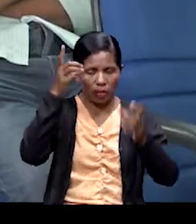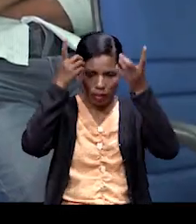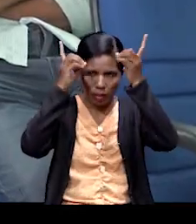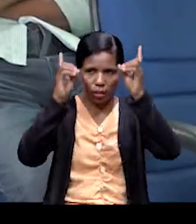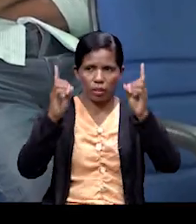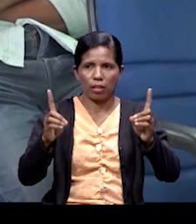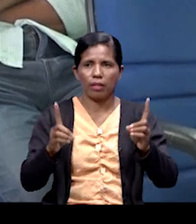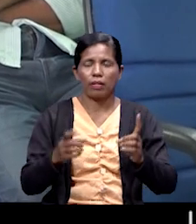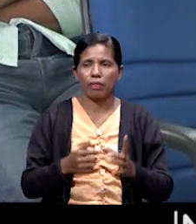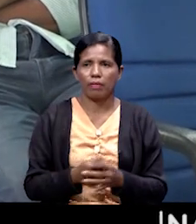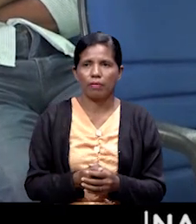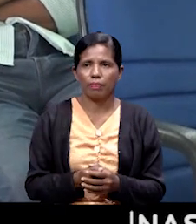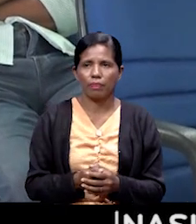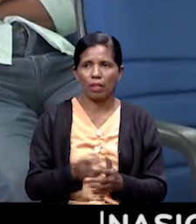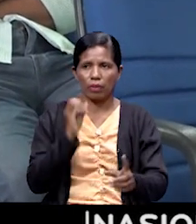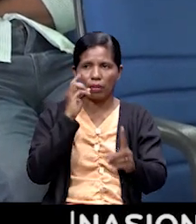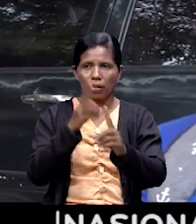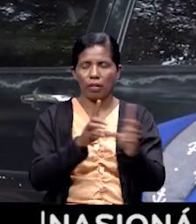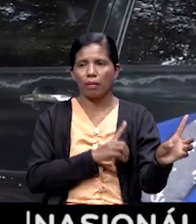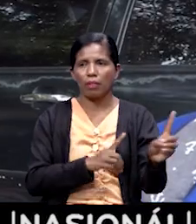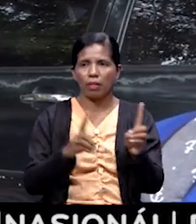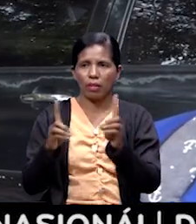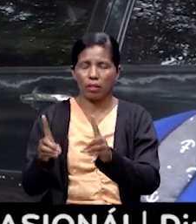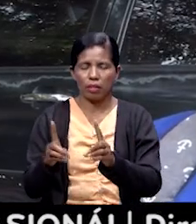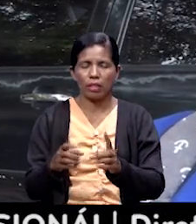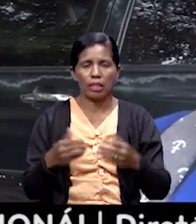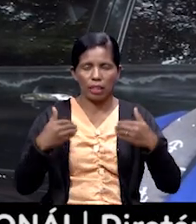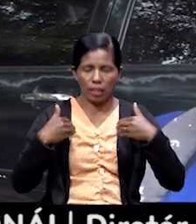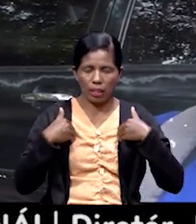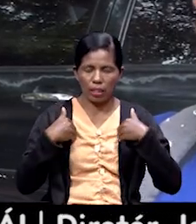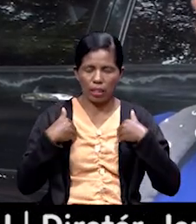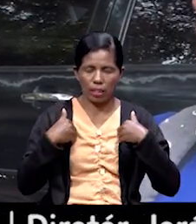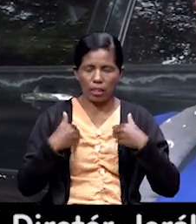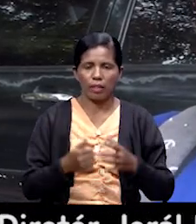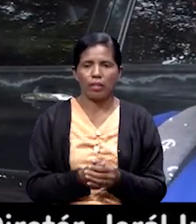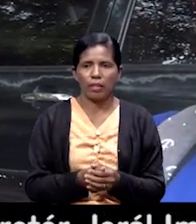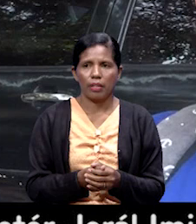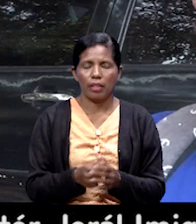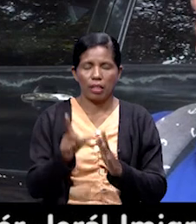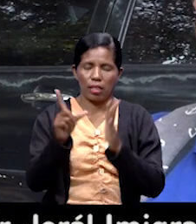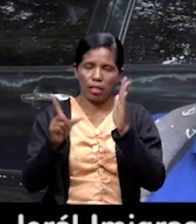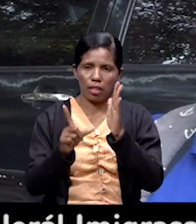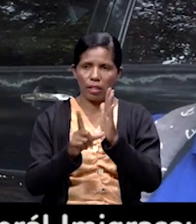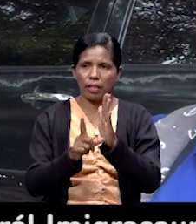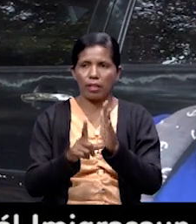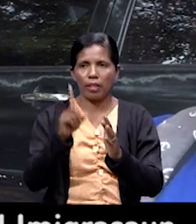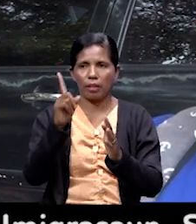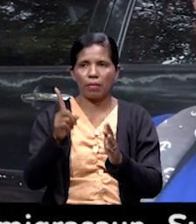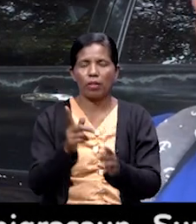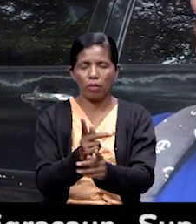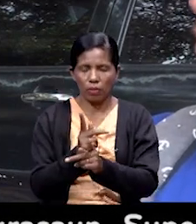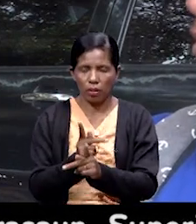lelão viatura hirakne. Objetivo implementação lelão dane iha ninia princípio fundamental rua. Ida maka a tu